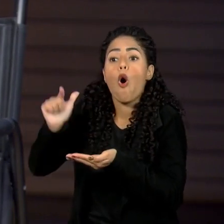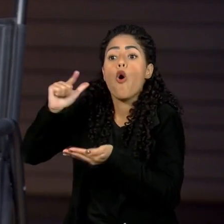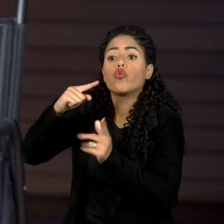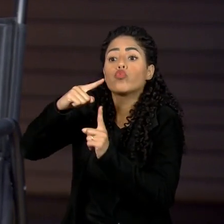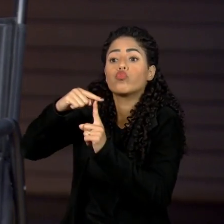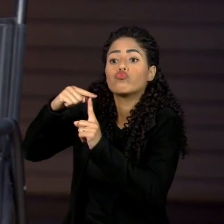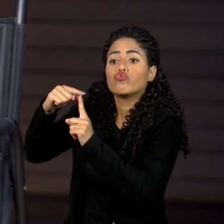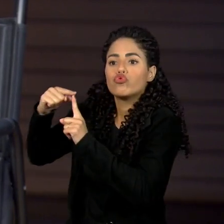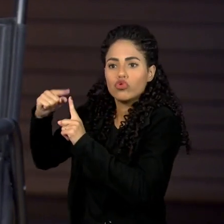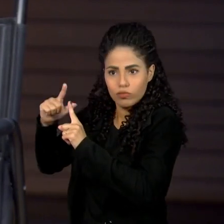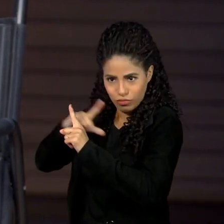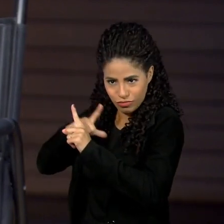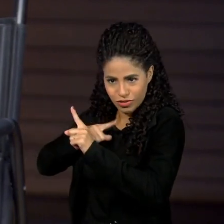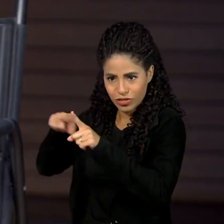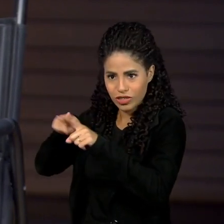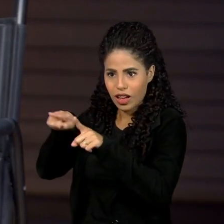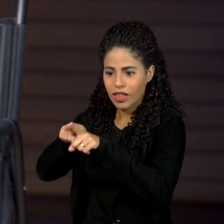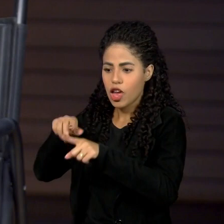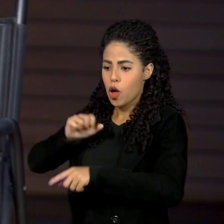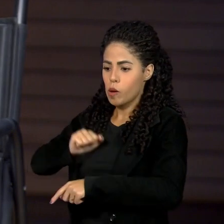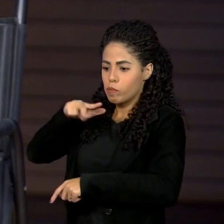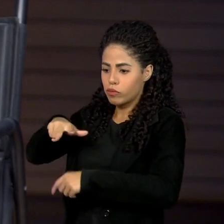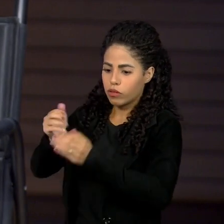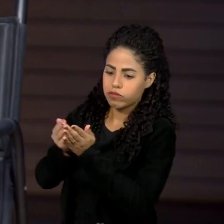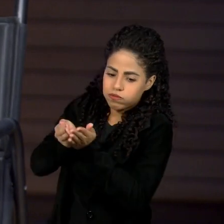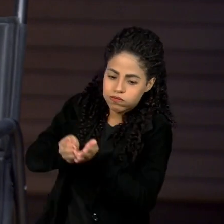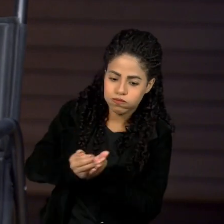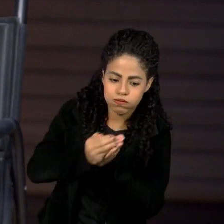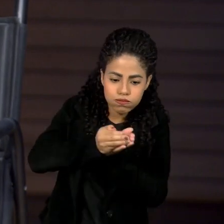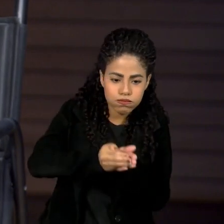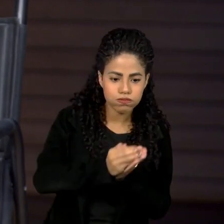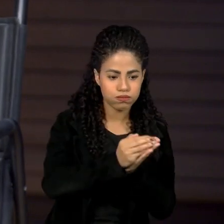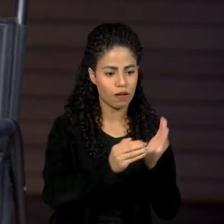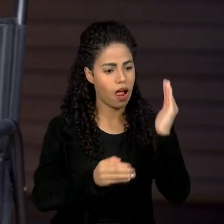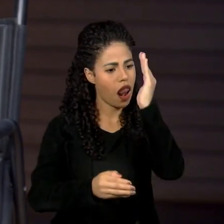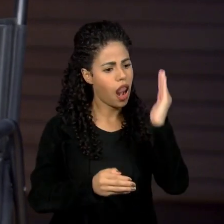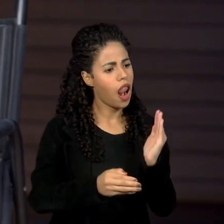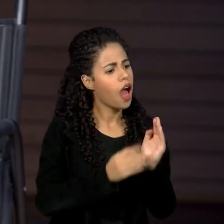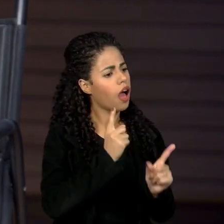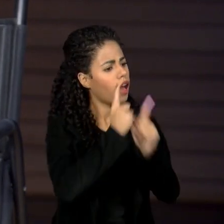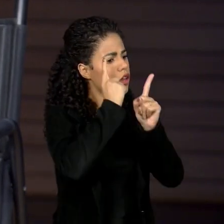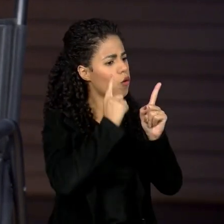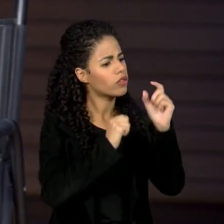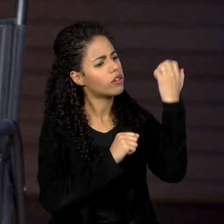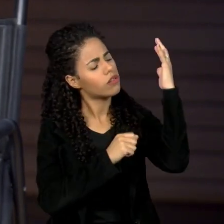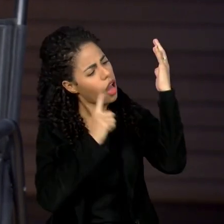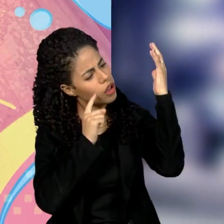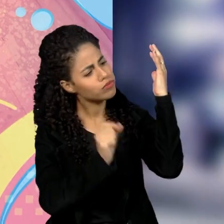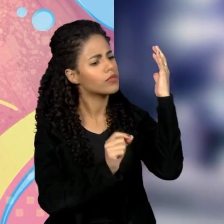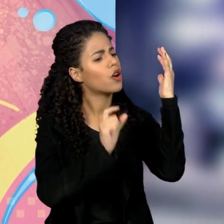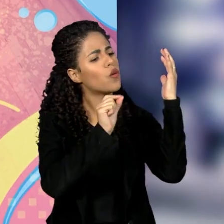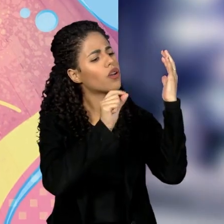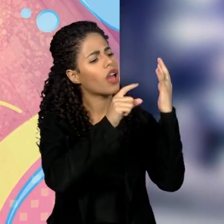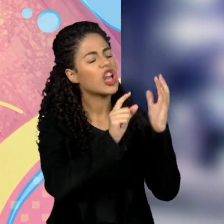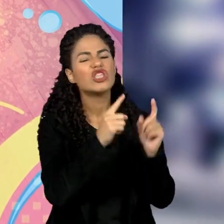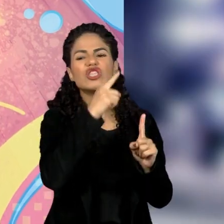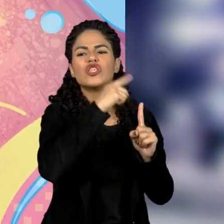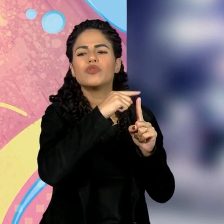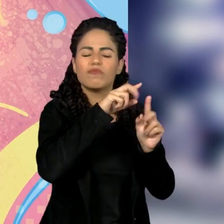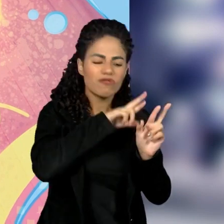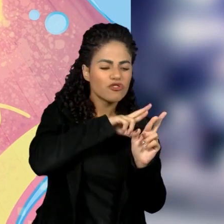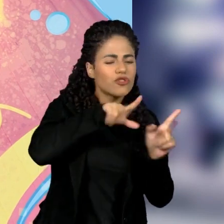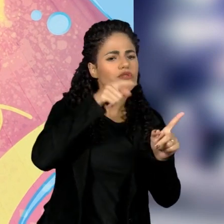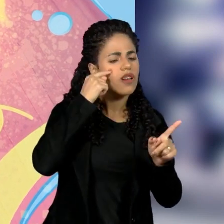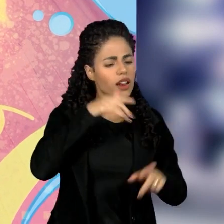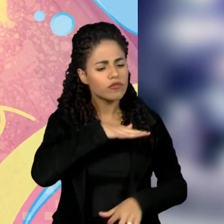aqui, invadiram as terras brasileiras, encontraram a espécie nativa, então começaram a fazer receitas que eles já faziam nas terras de